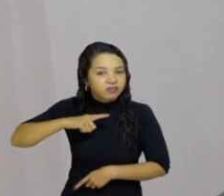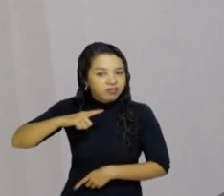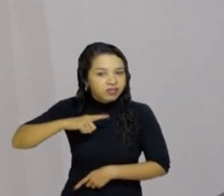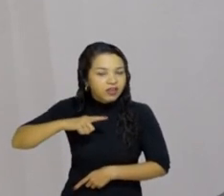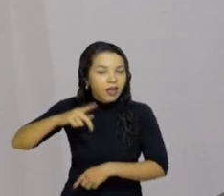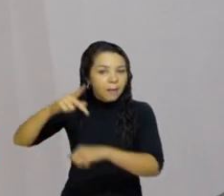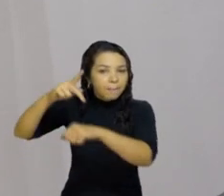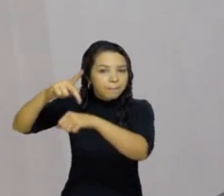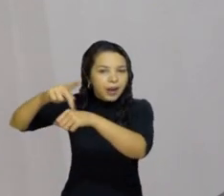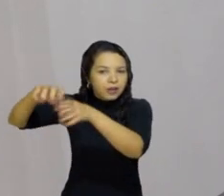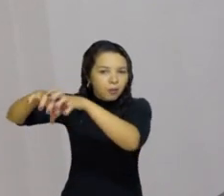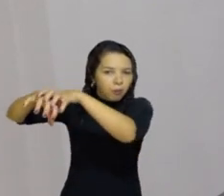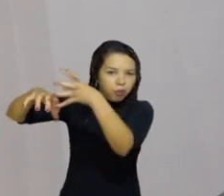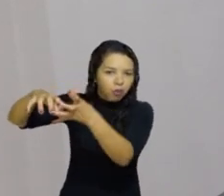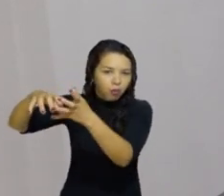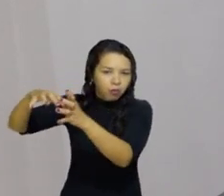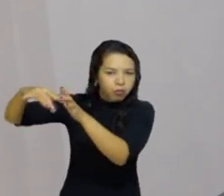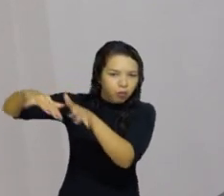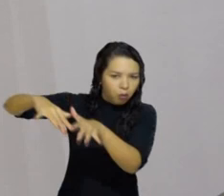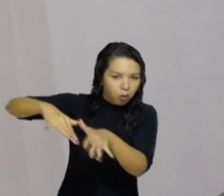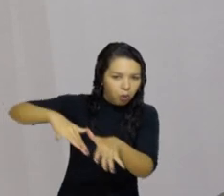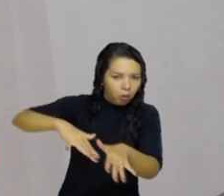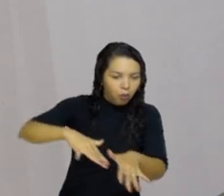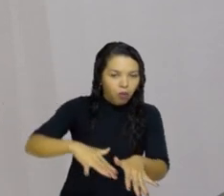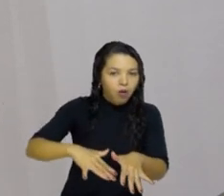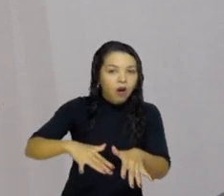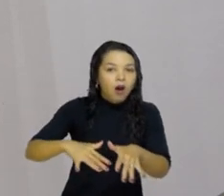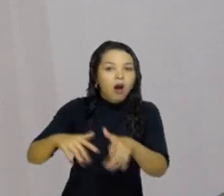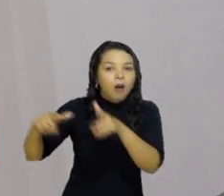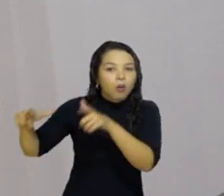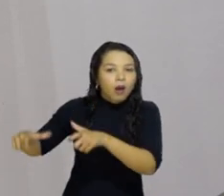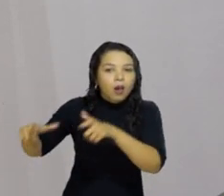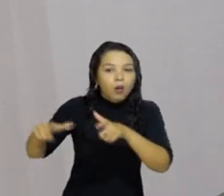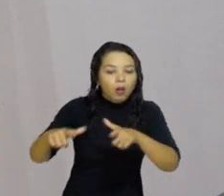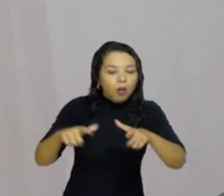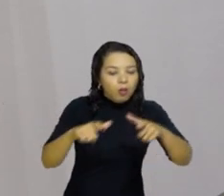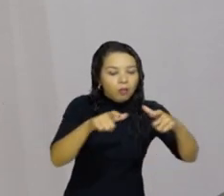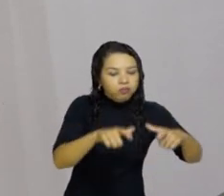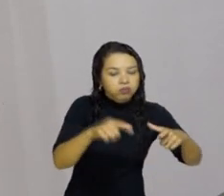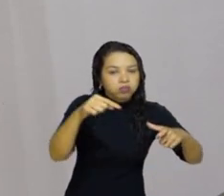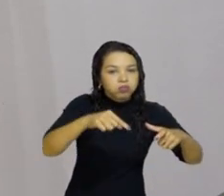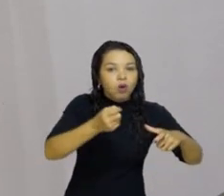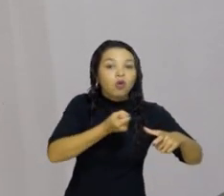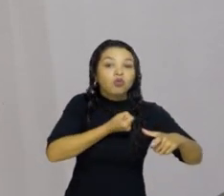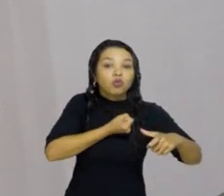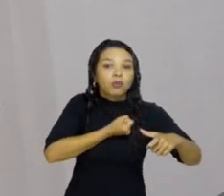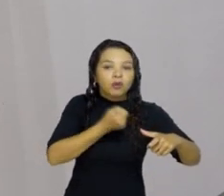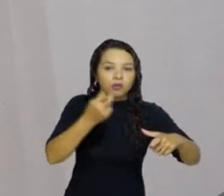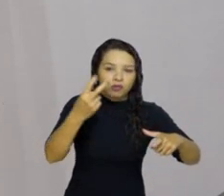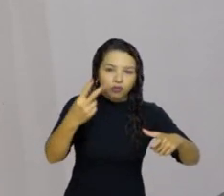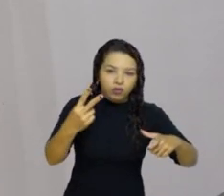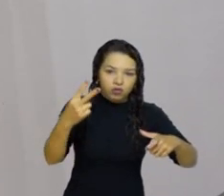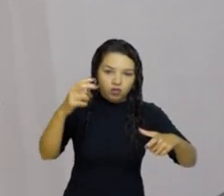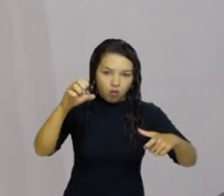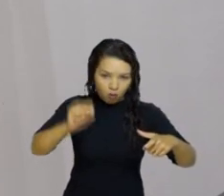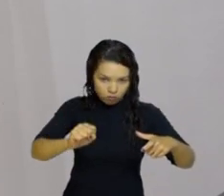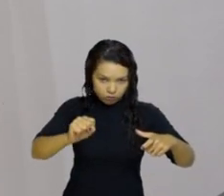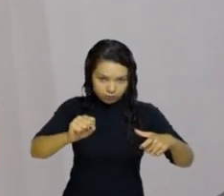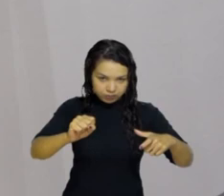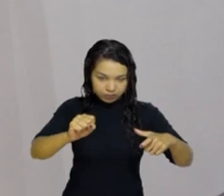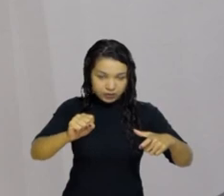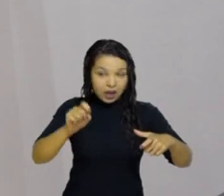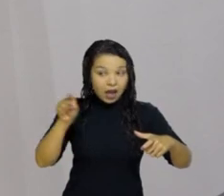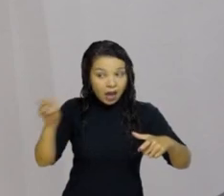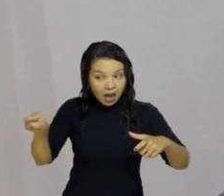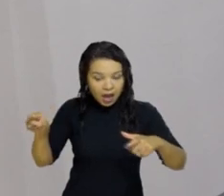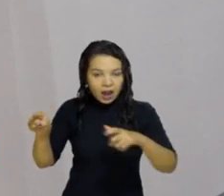ponto 28, aqui, mais próximo da enseada do Brito. De acordo com o relatório da Arteris, aquele local